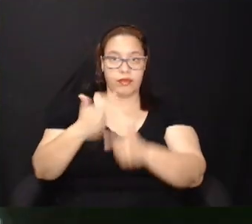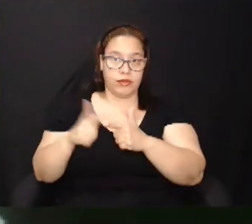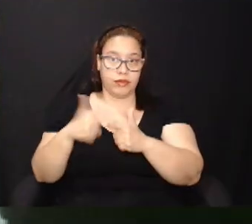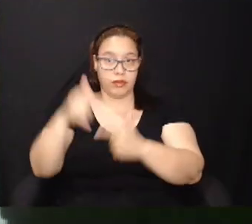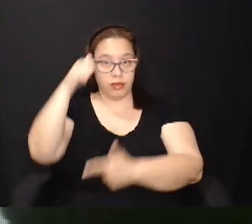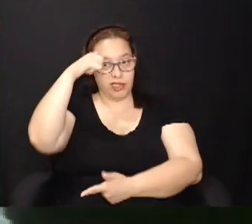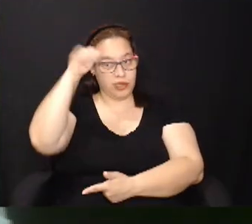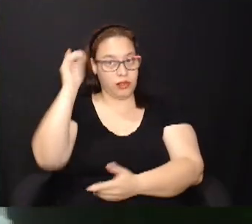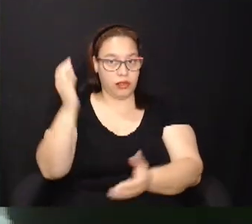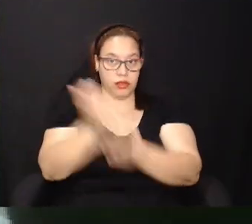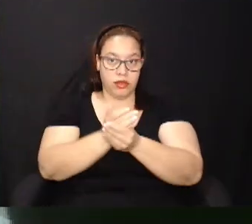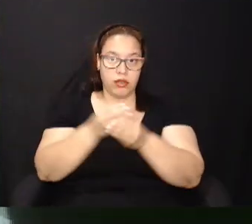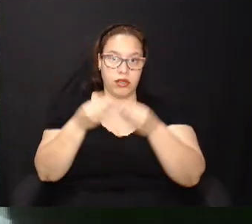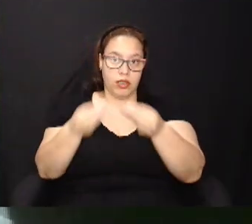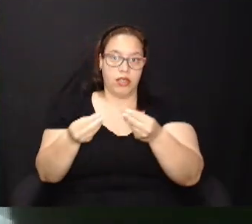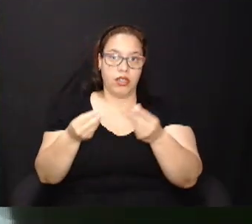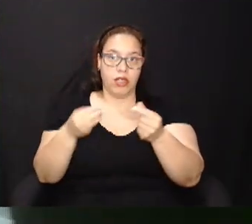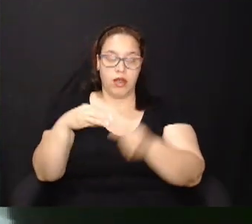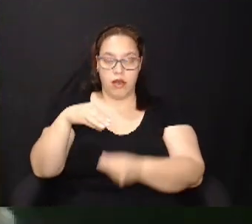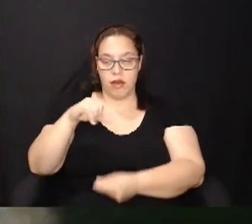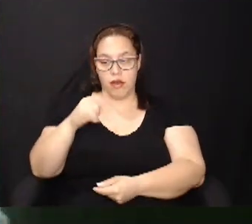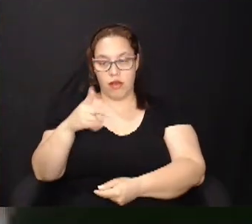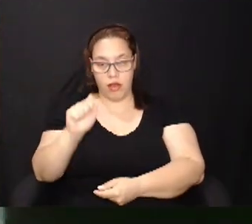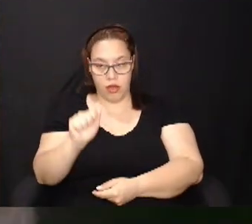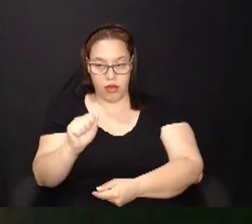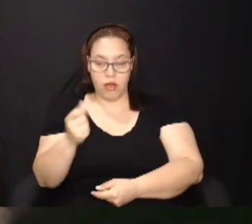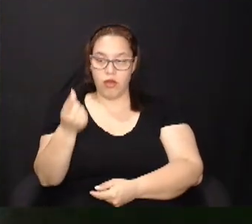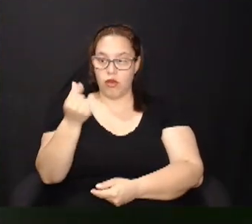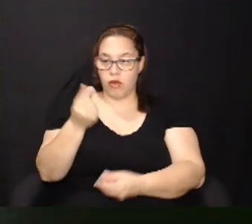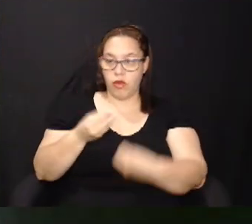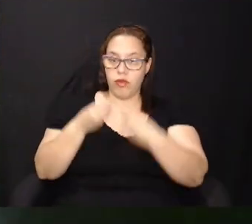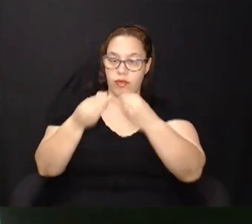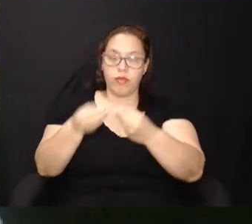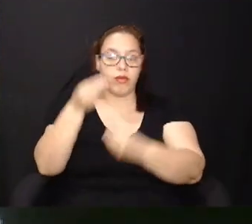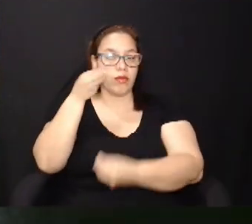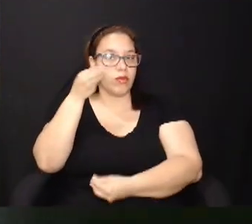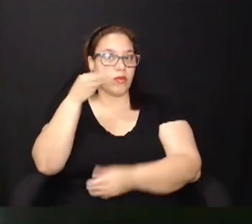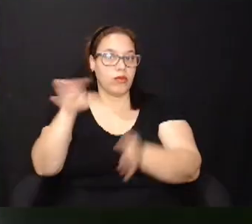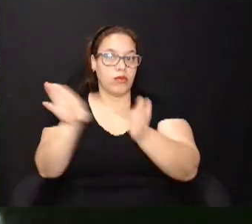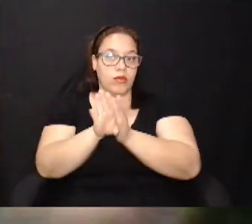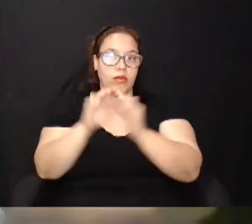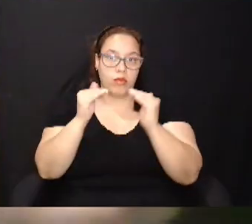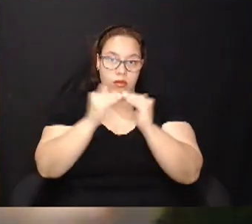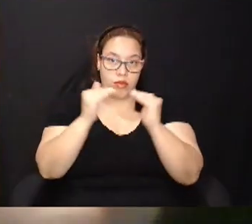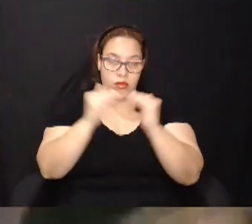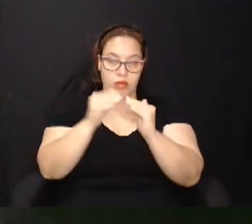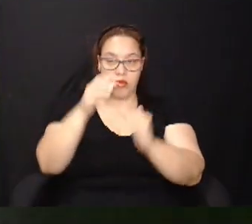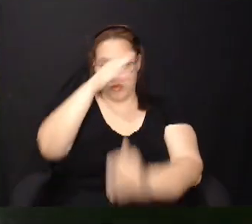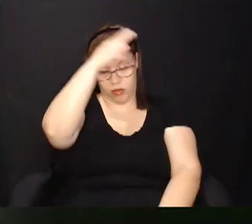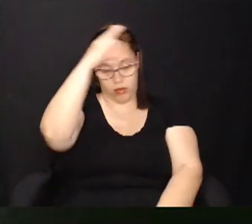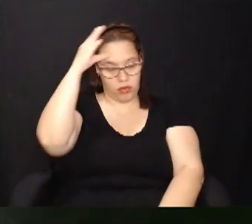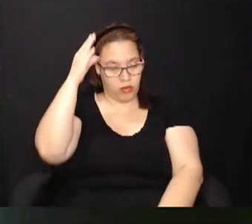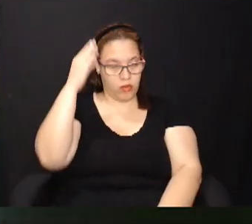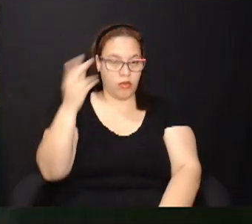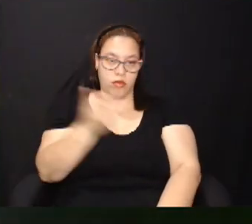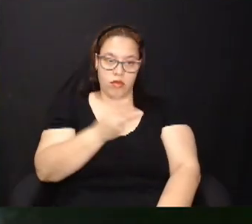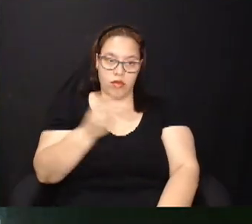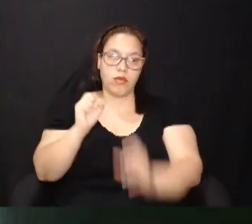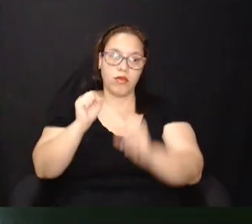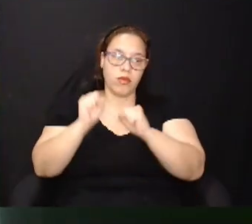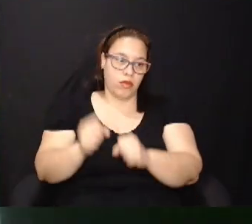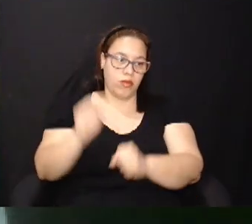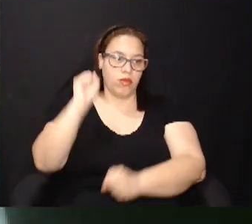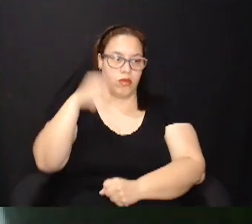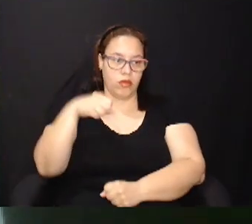ofertam valores em milhas, ofertam uma quantia em dinheiro para tentar chegar a um acordo com aquele passageiro. Então, qualquer um dos dois caminhos pode sim resolver o seu problema,